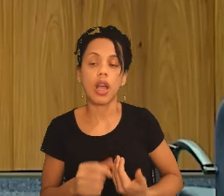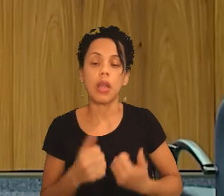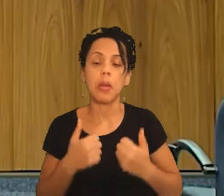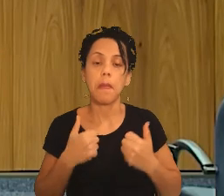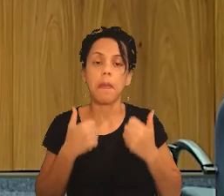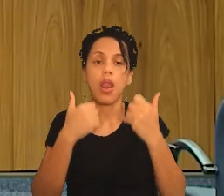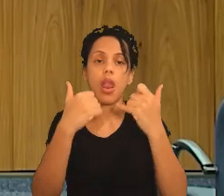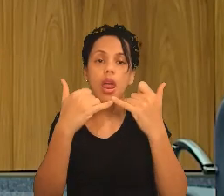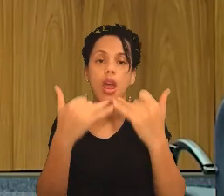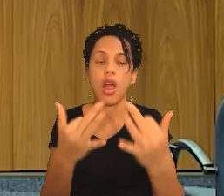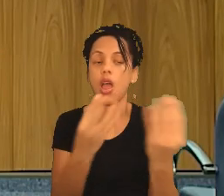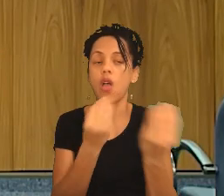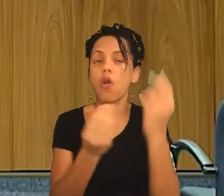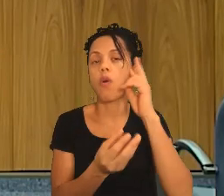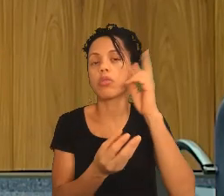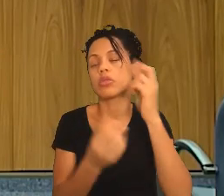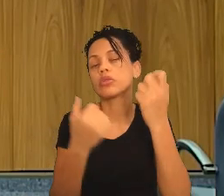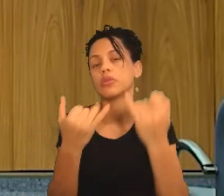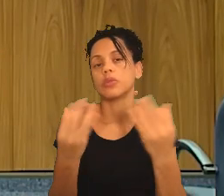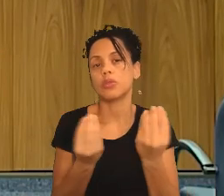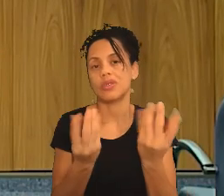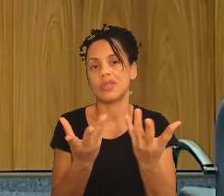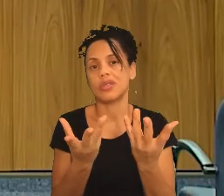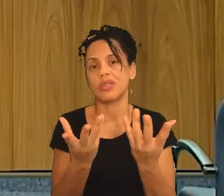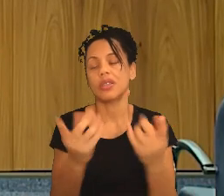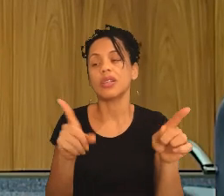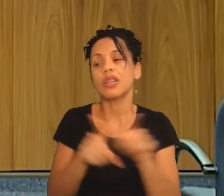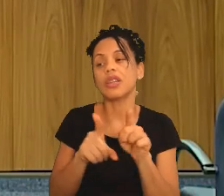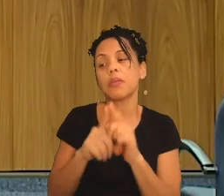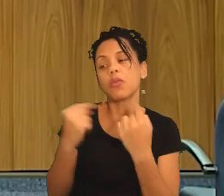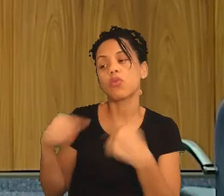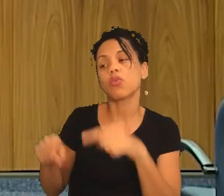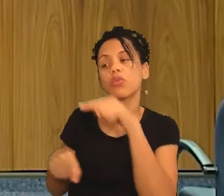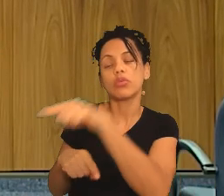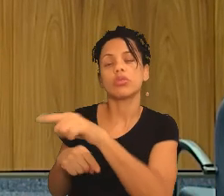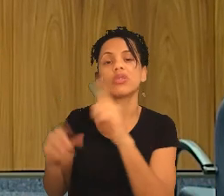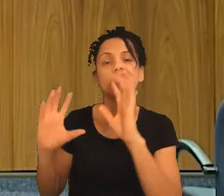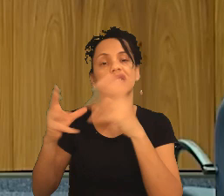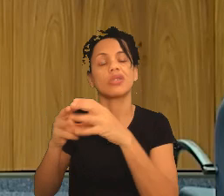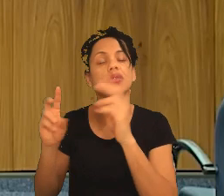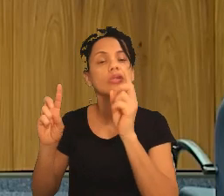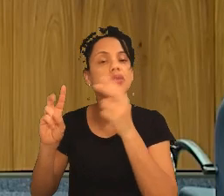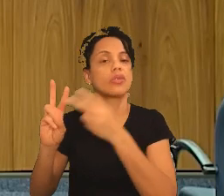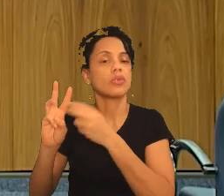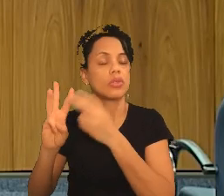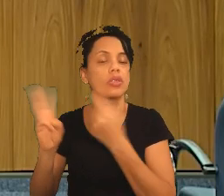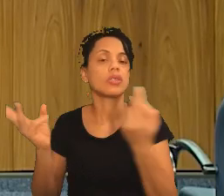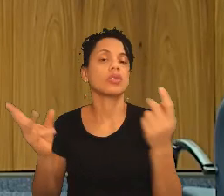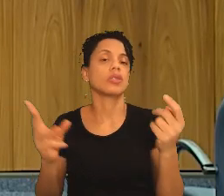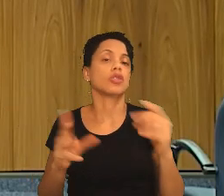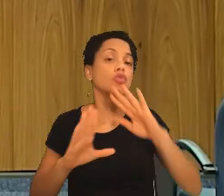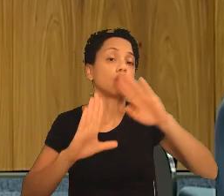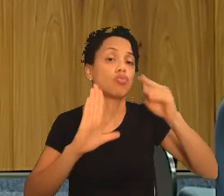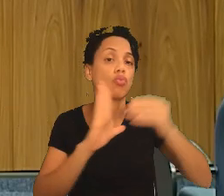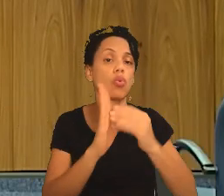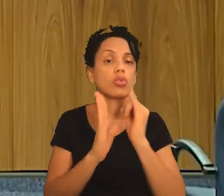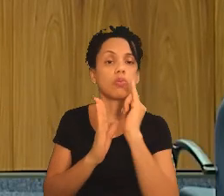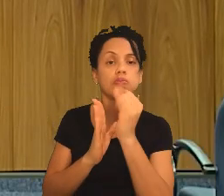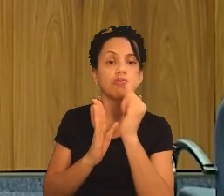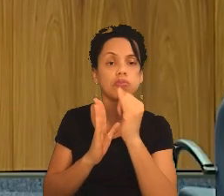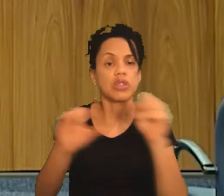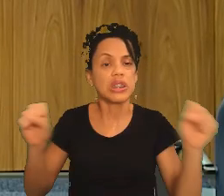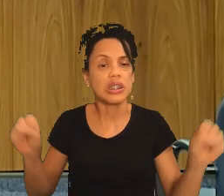jurídicas, fazer pesquisas históricas, né? Analisar como o Estado contou essa